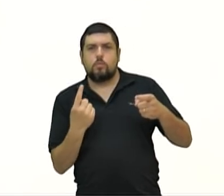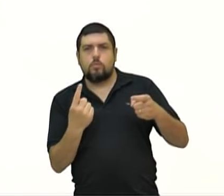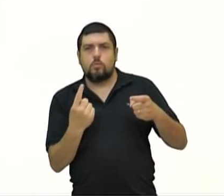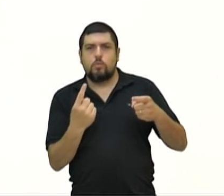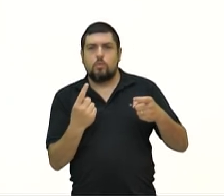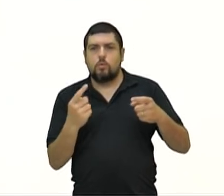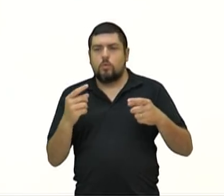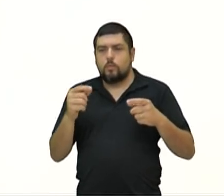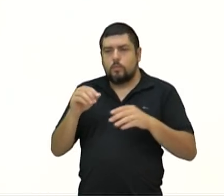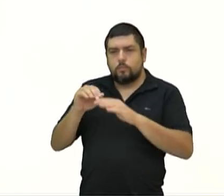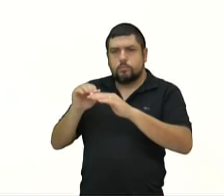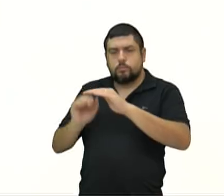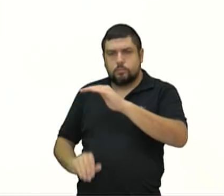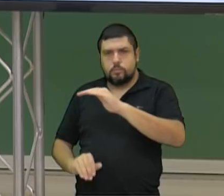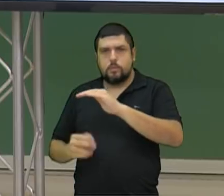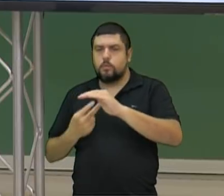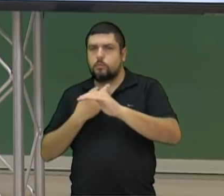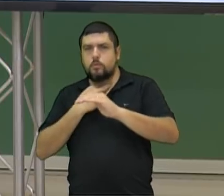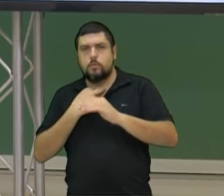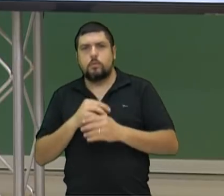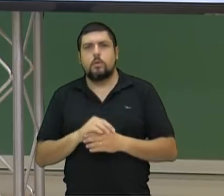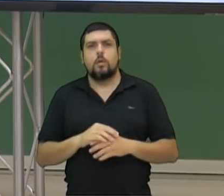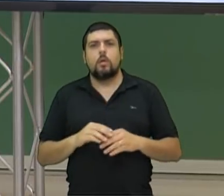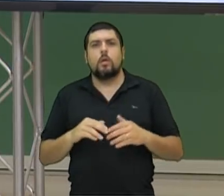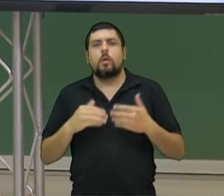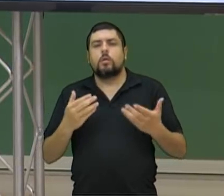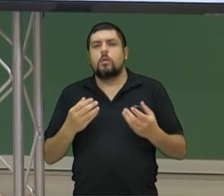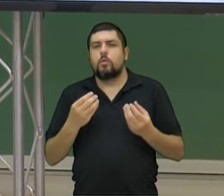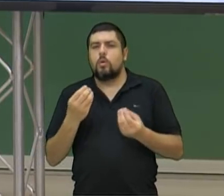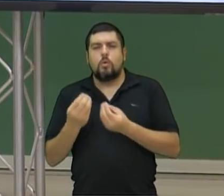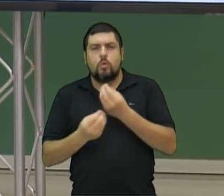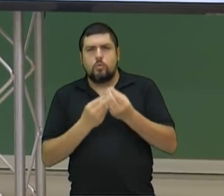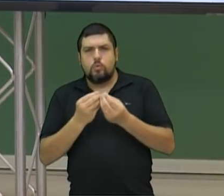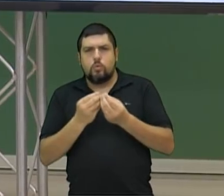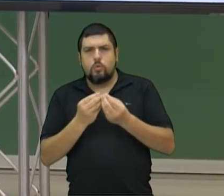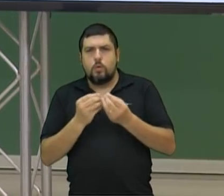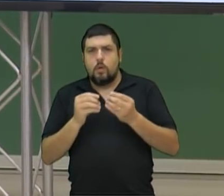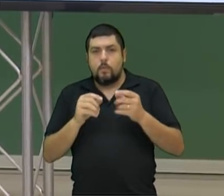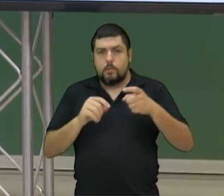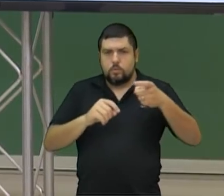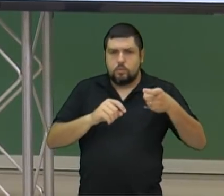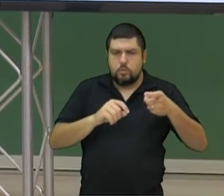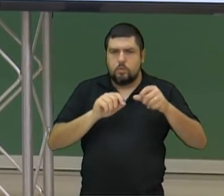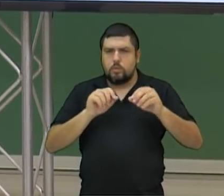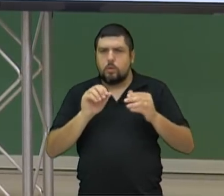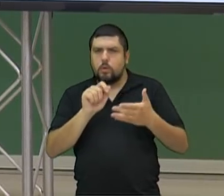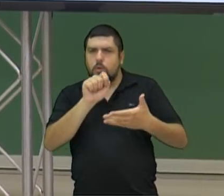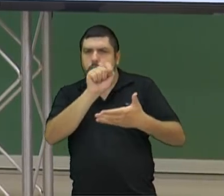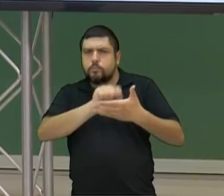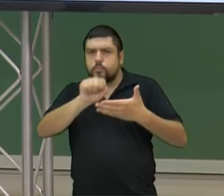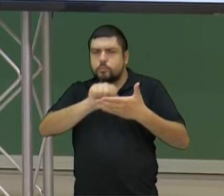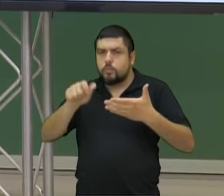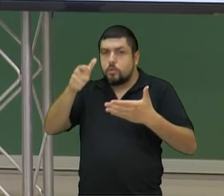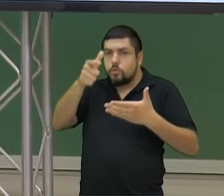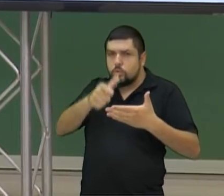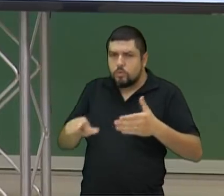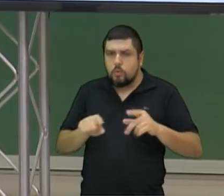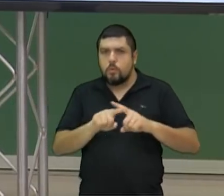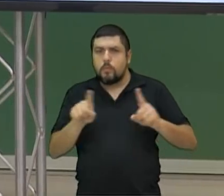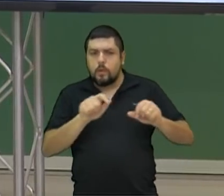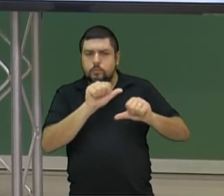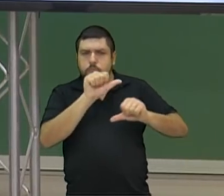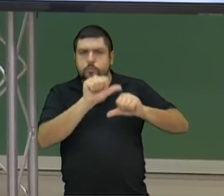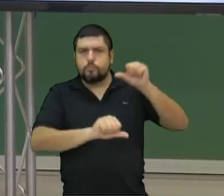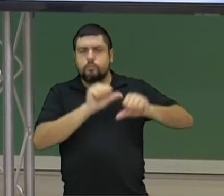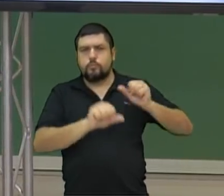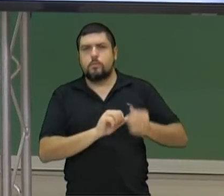Então, com base nisso, nós vamos reescrever a função mudando a condição. Olha como ela era antes.